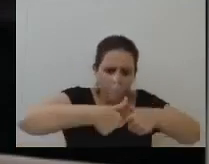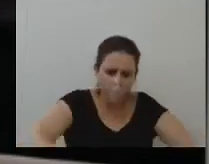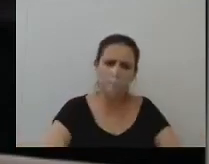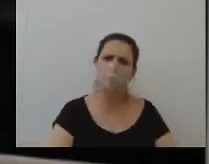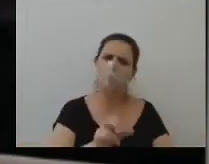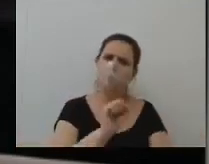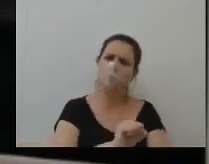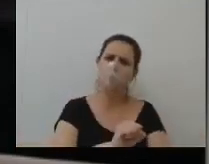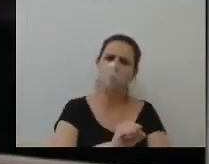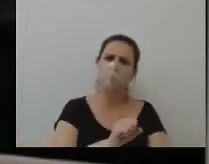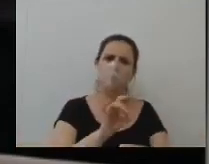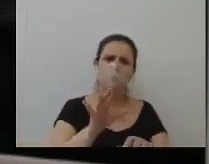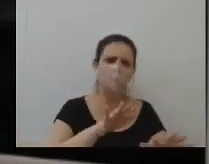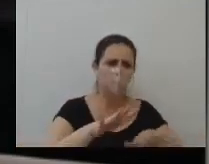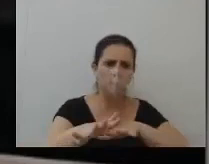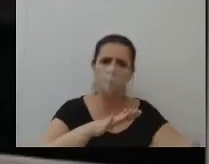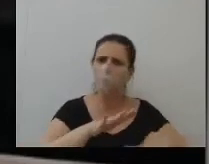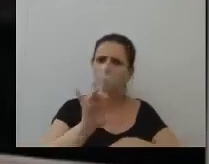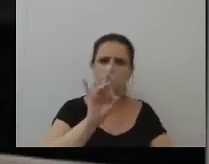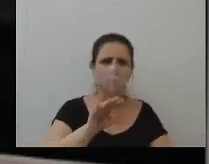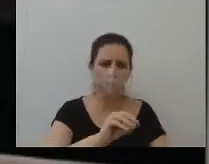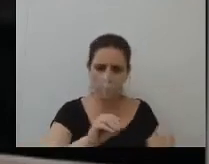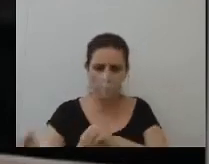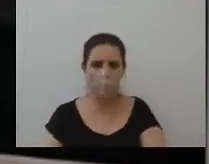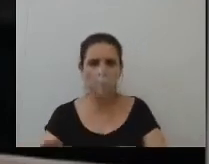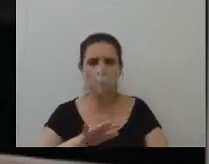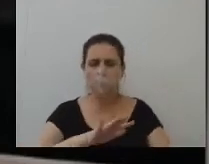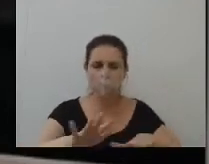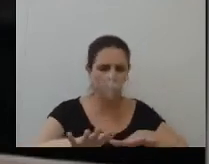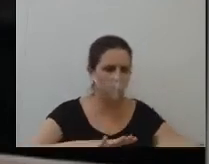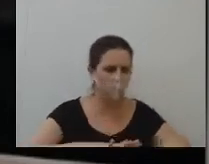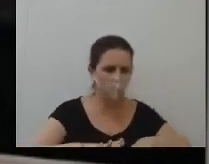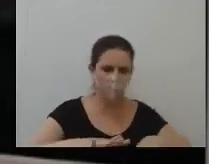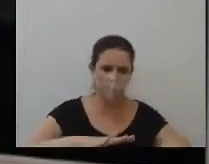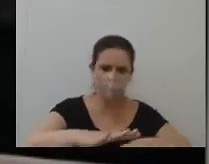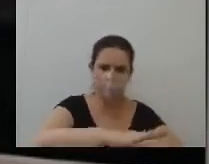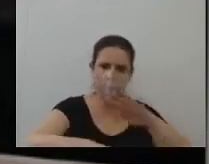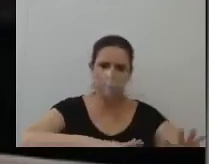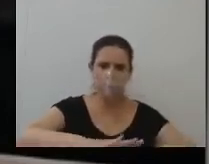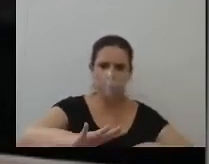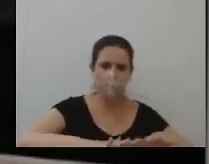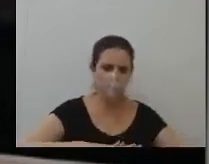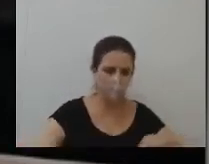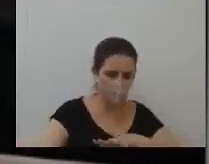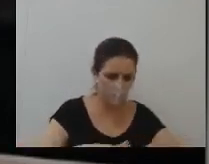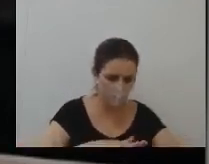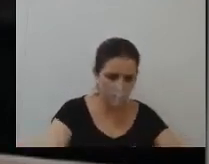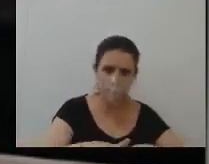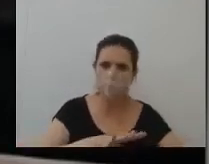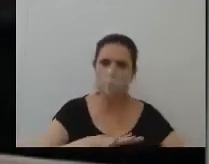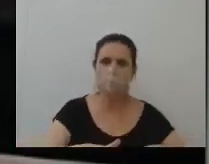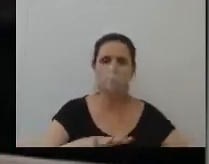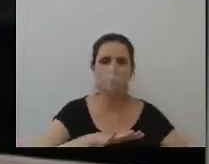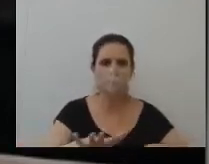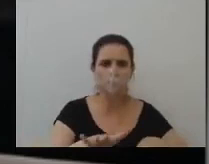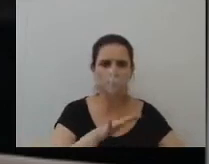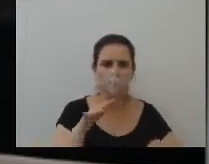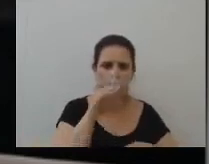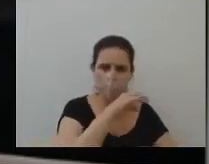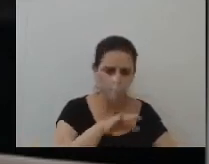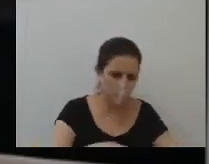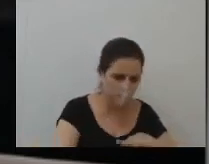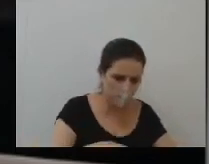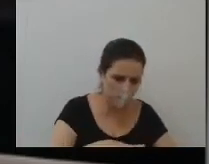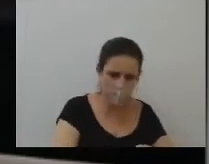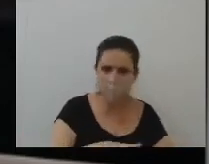elas só oscilam. Elas só vão para um lado para o outro com amplitudes maiores, é verdade. Porque você está